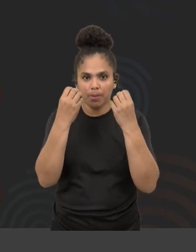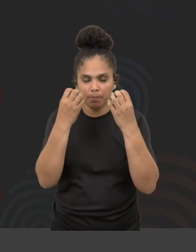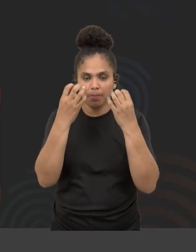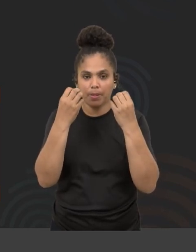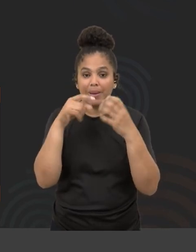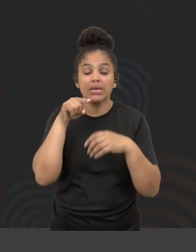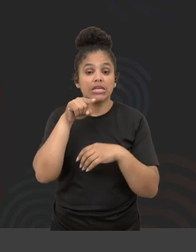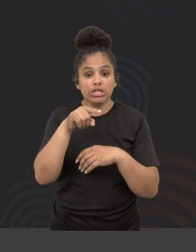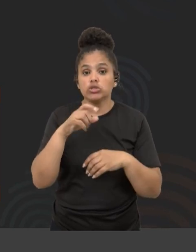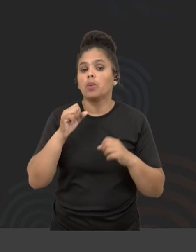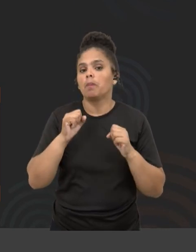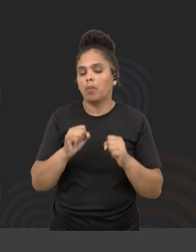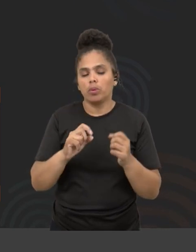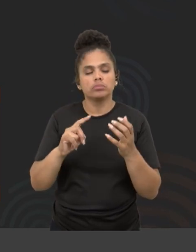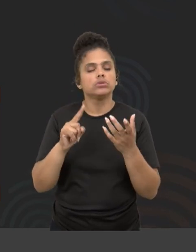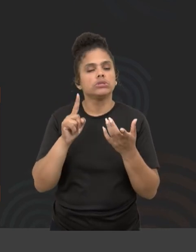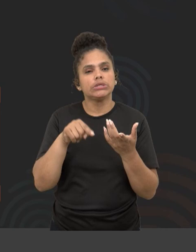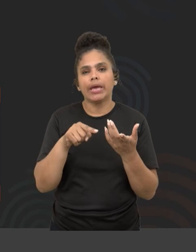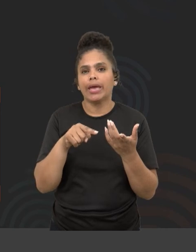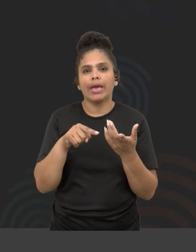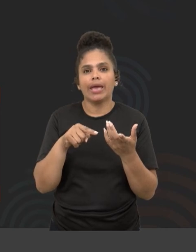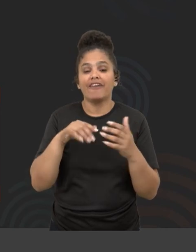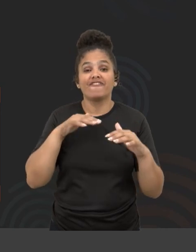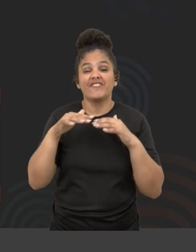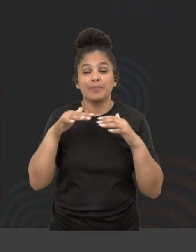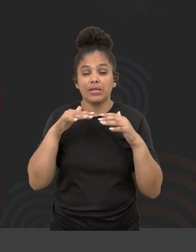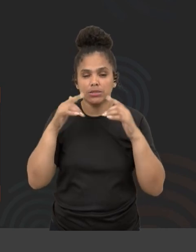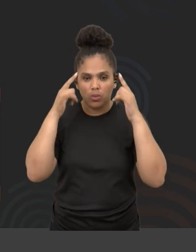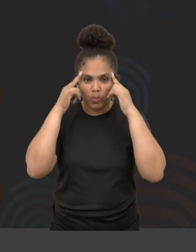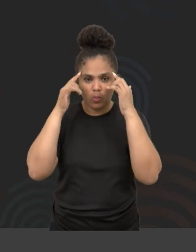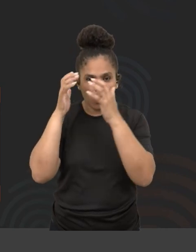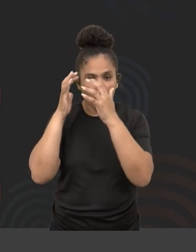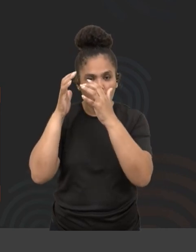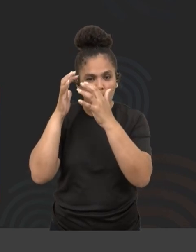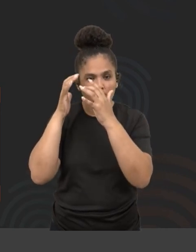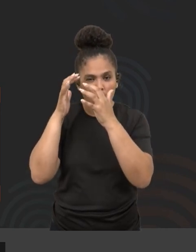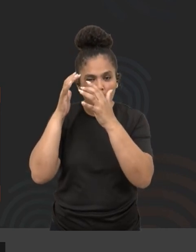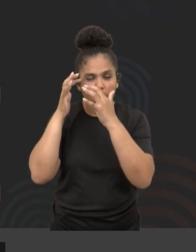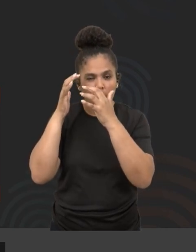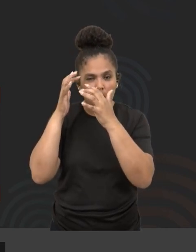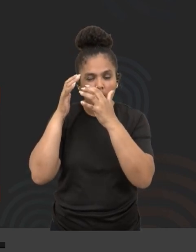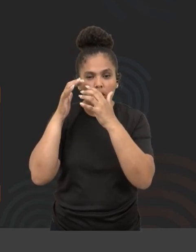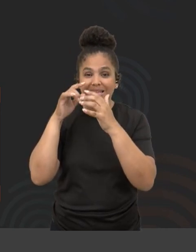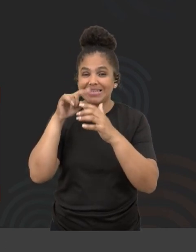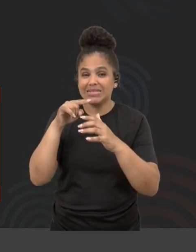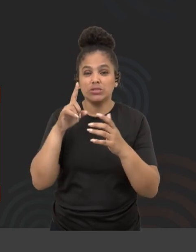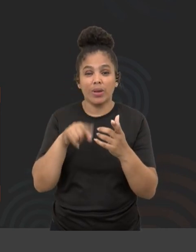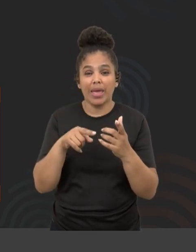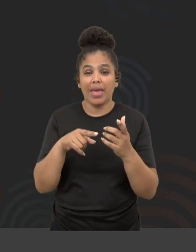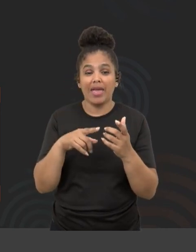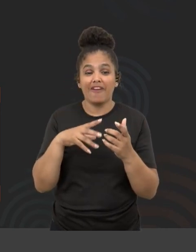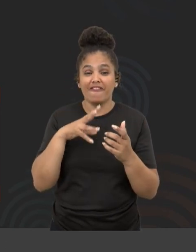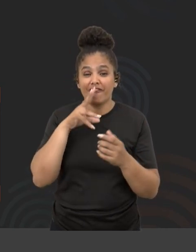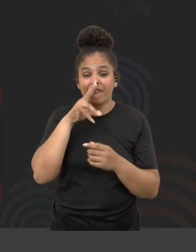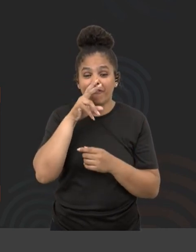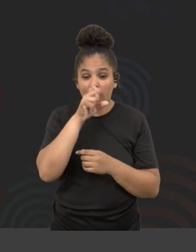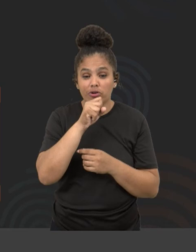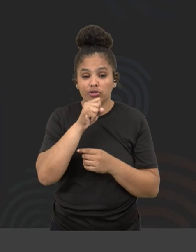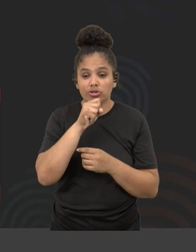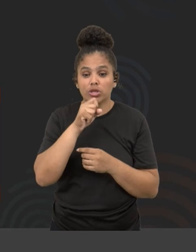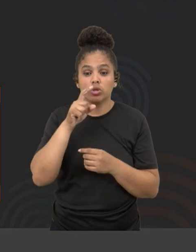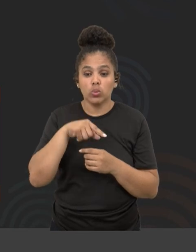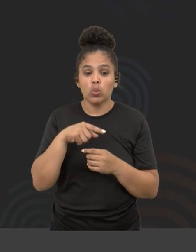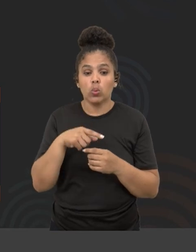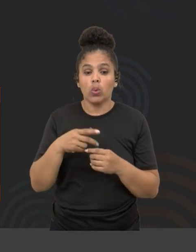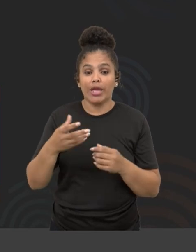né, por conta do excesso de vibração visual, né, é um contraste muito intenso num